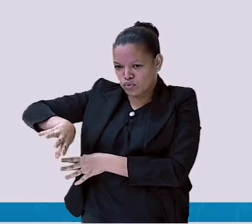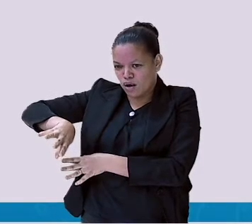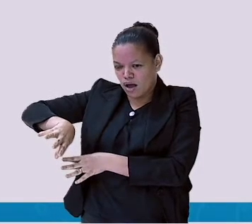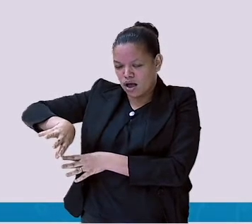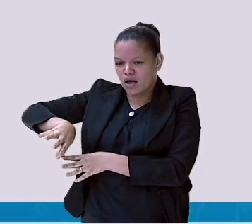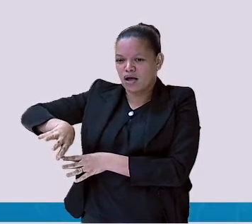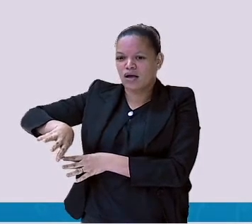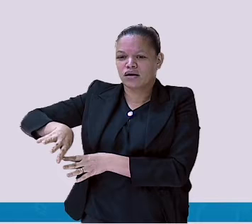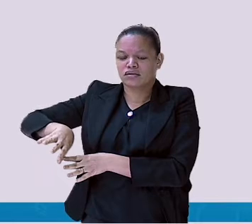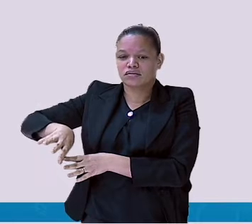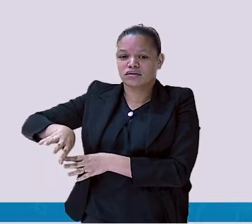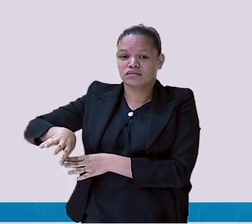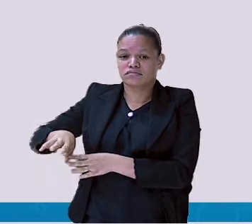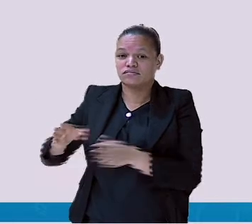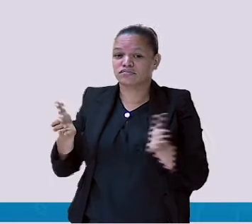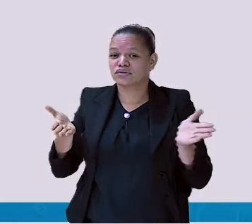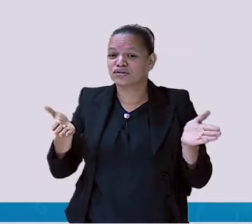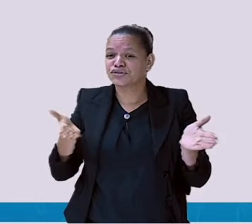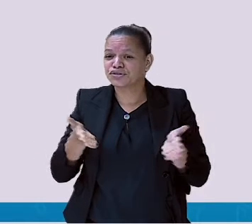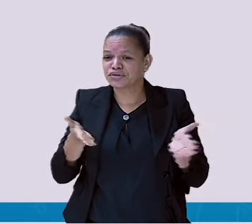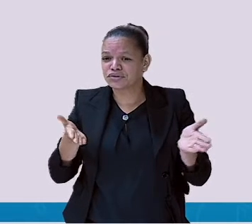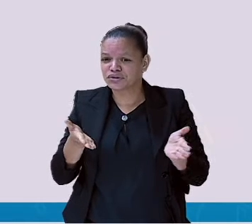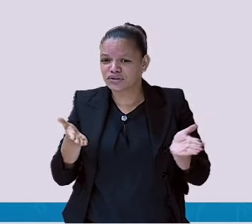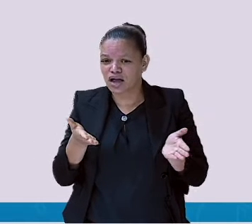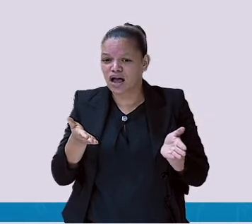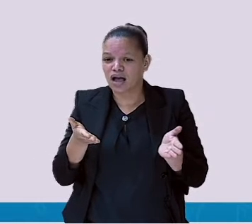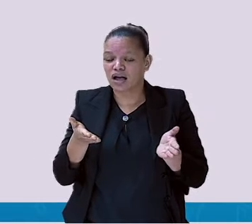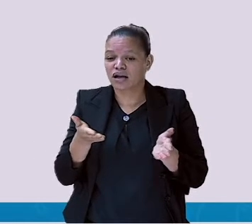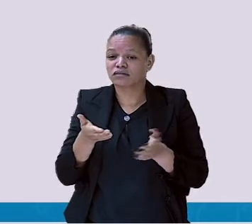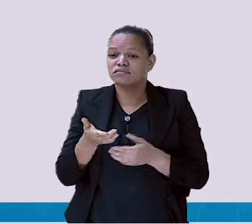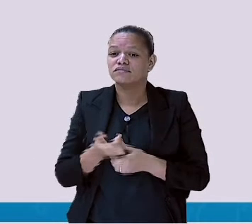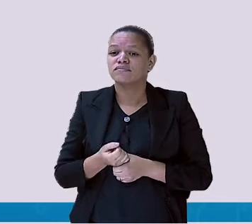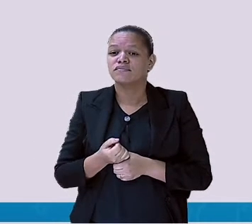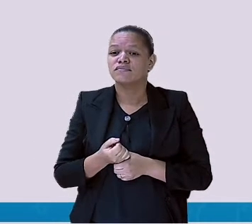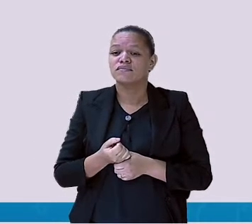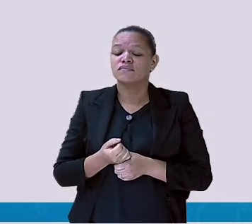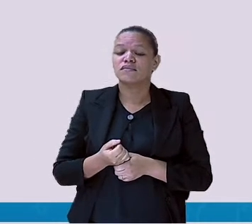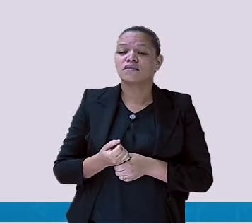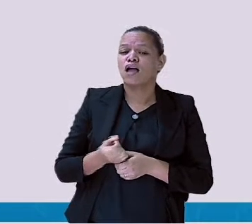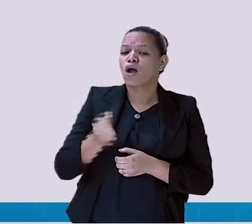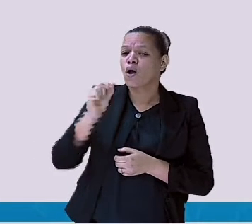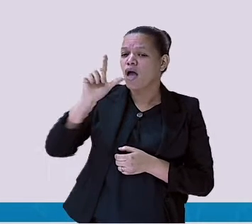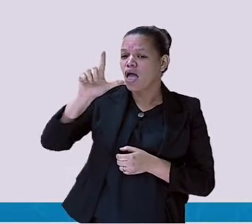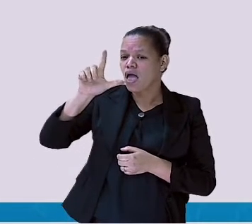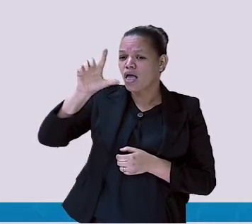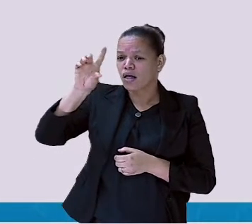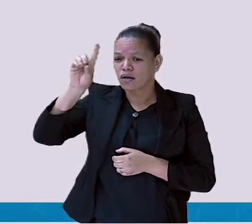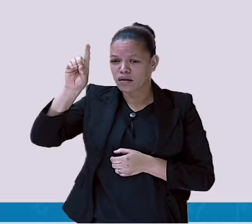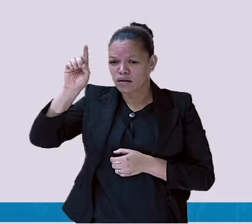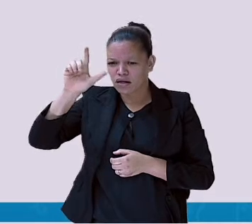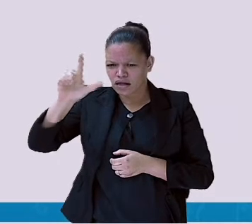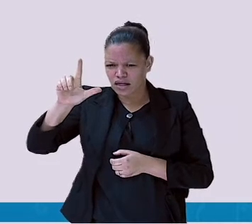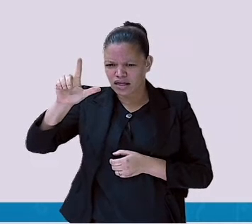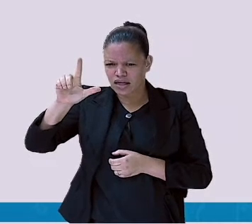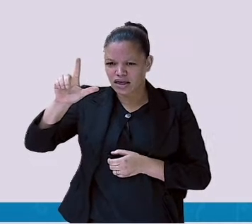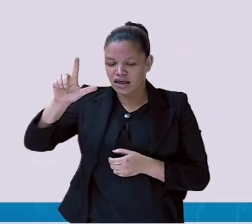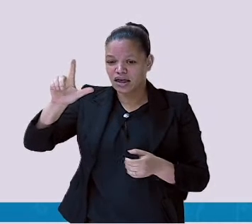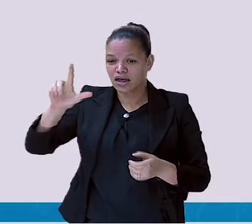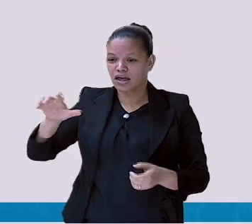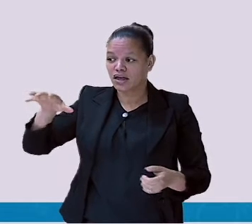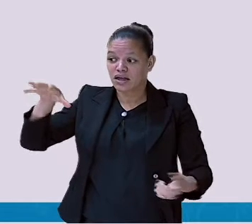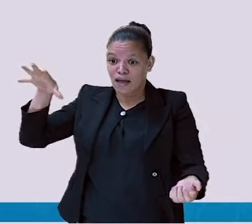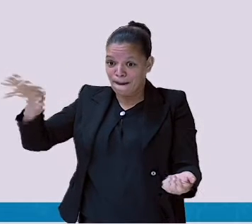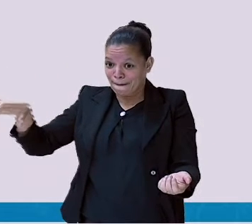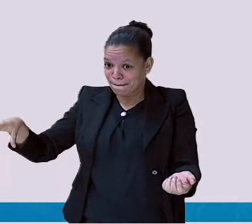ok? Já o LDL, o que ele faz? Ele pega a gordura e traz para